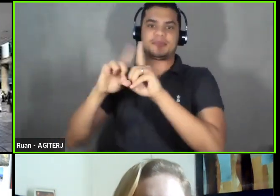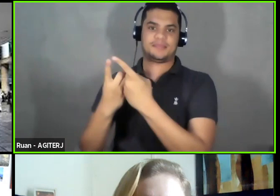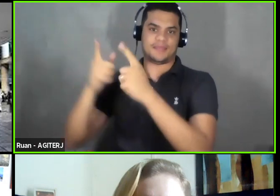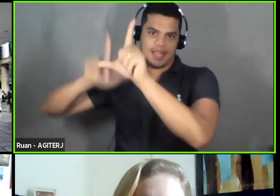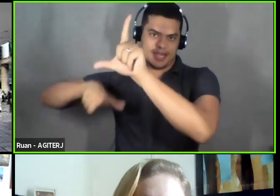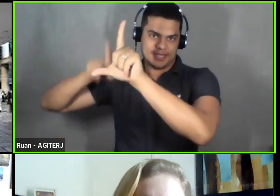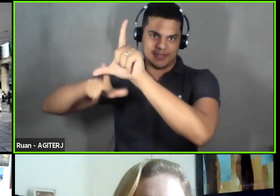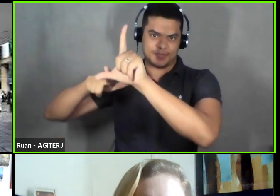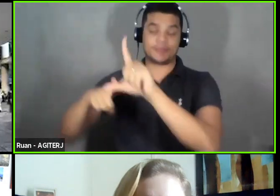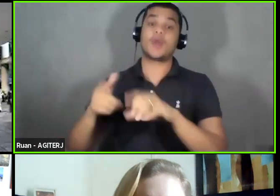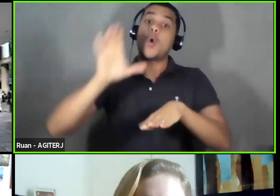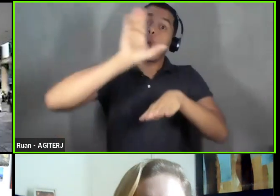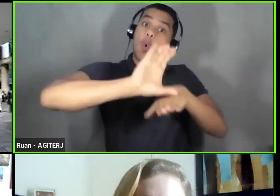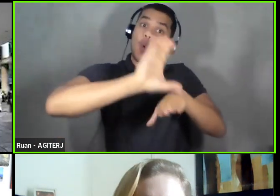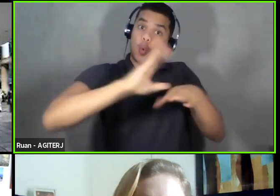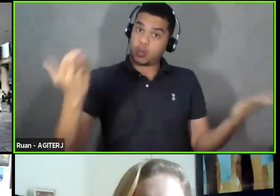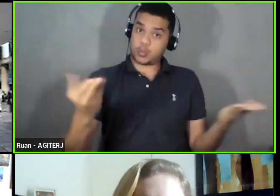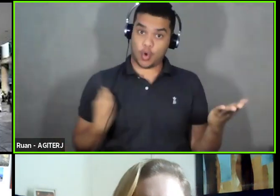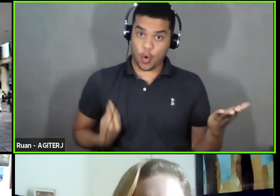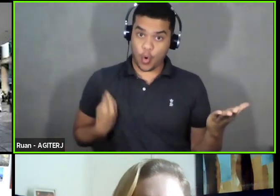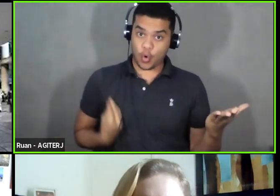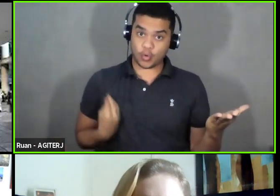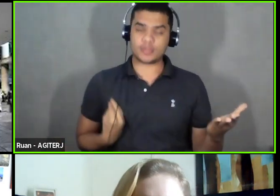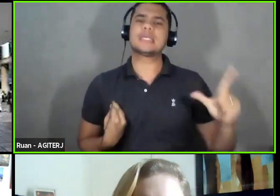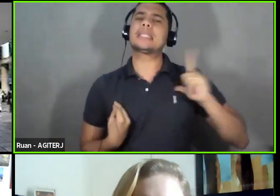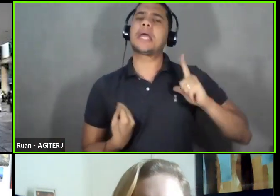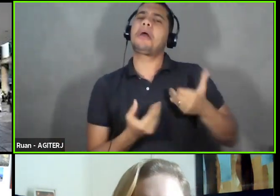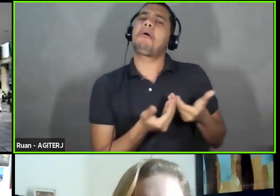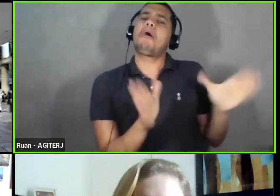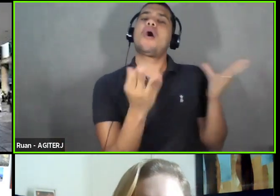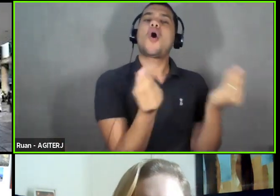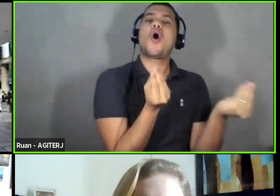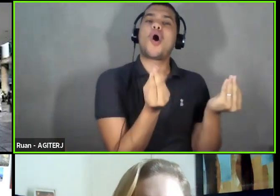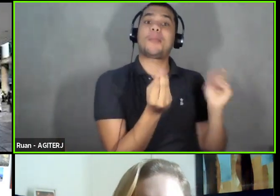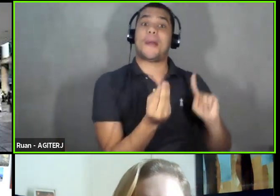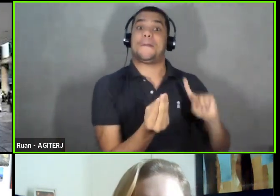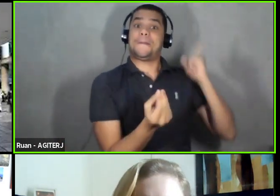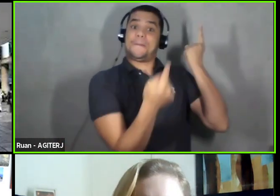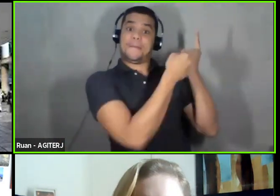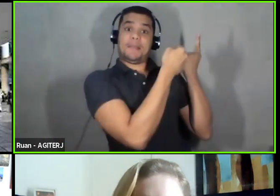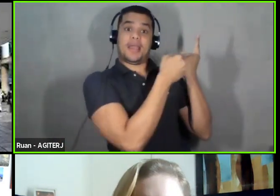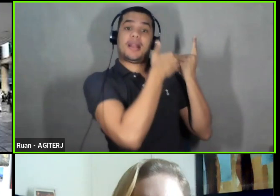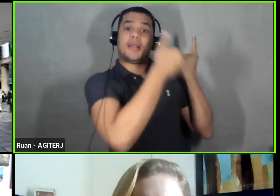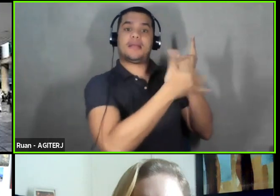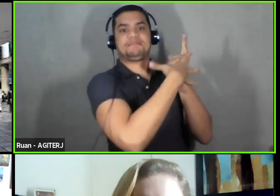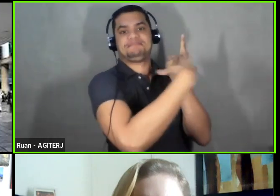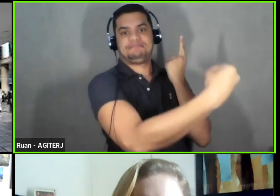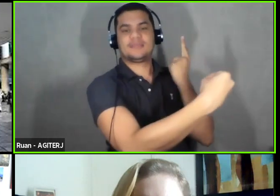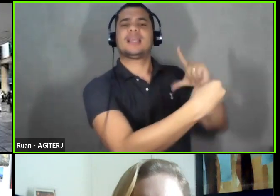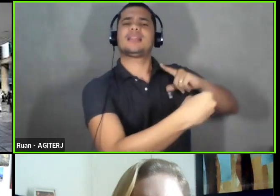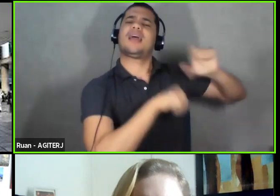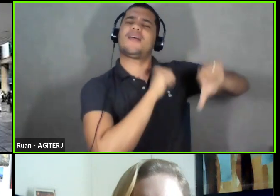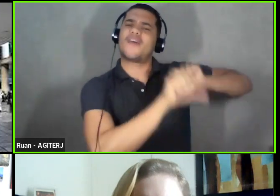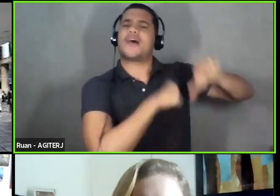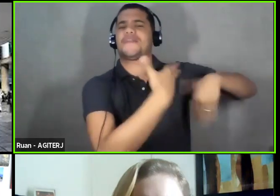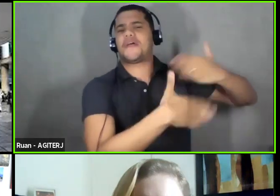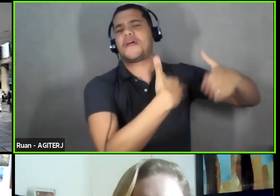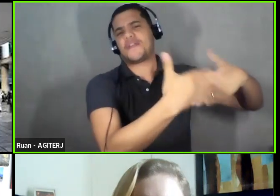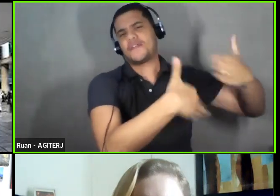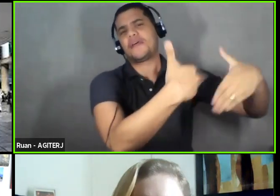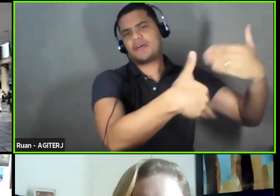oferecido hoje tem a sua gênese nesse primeiro, embora tenha tido várias reformulações ao longo